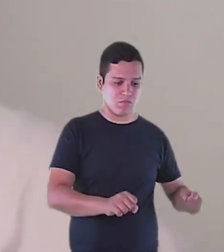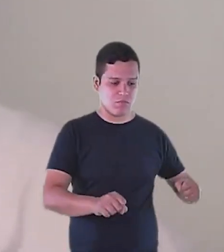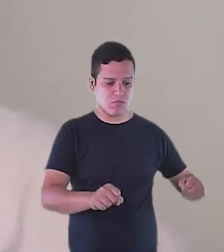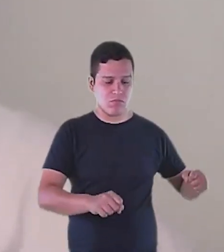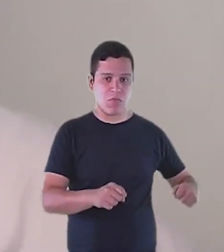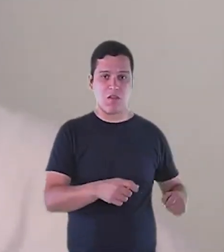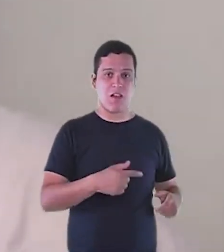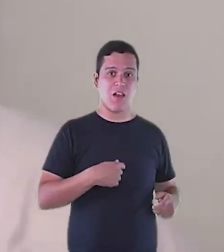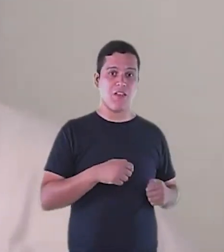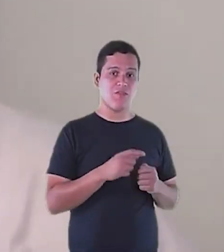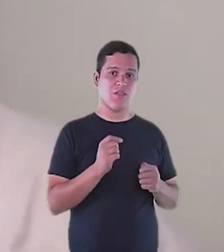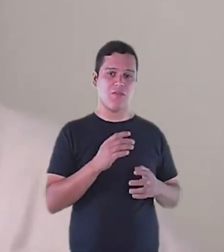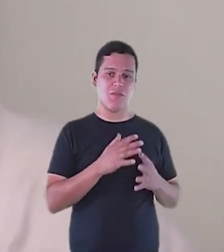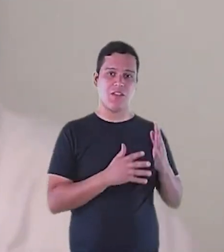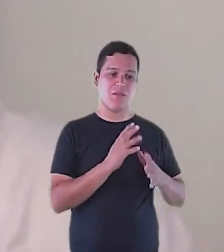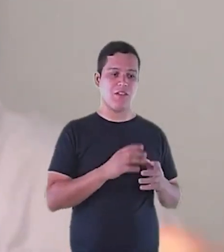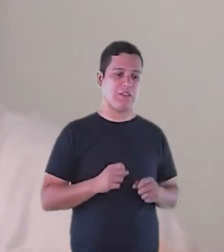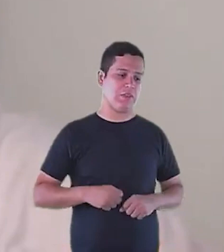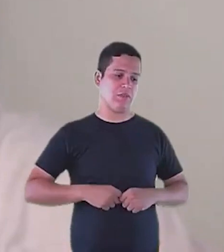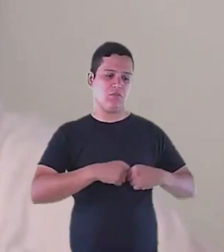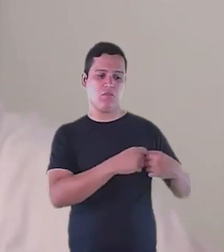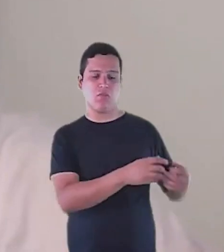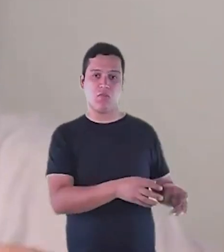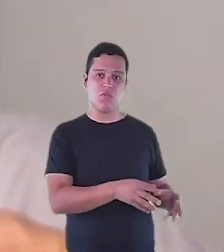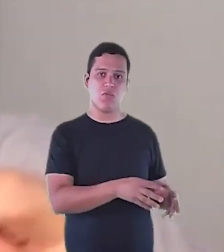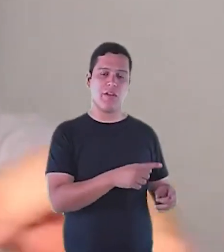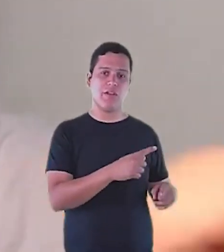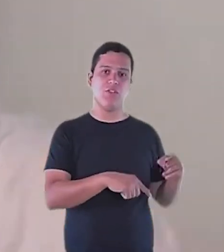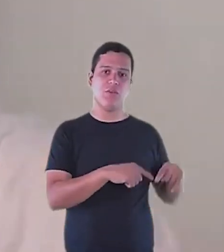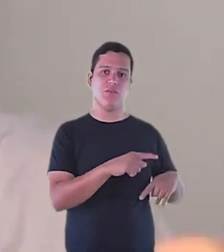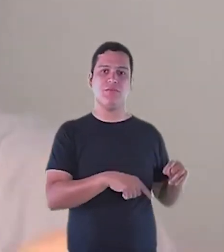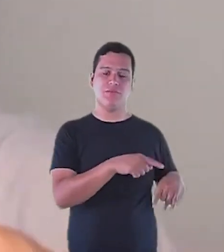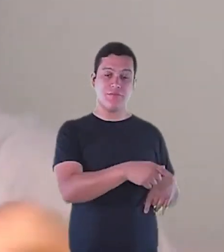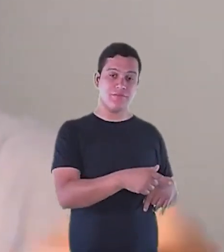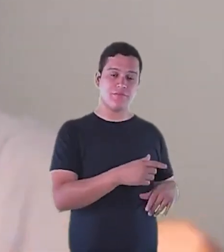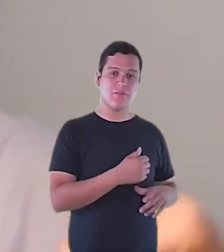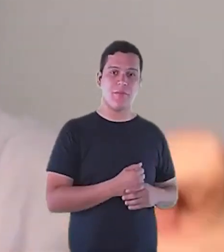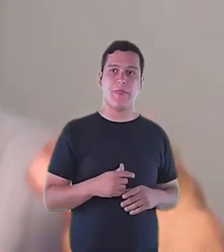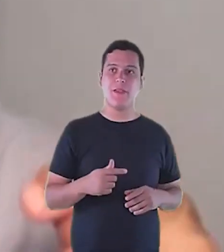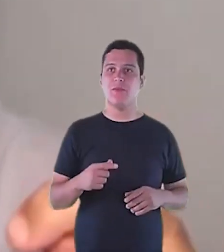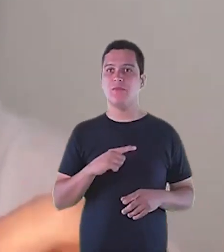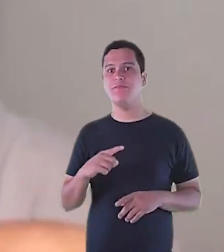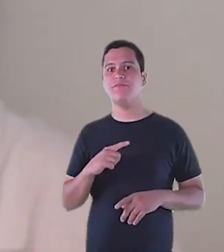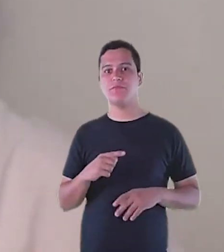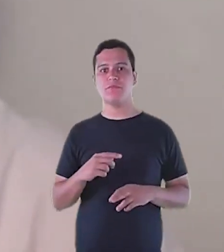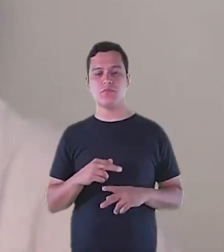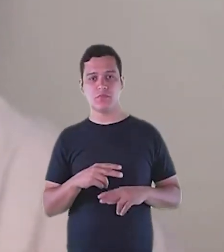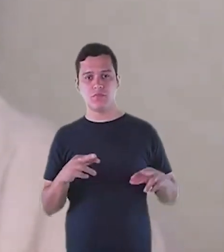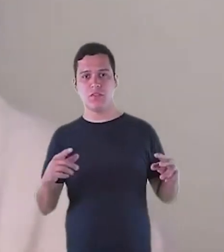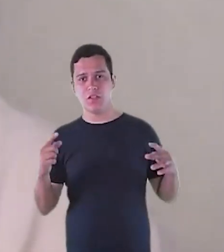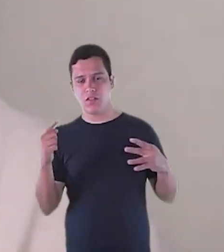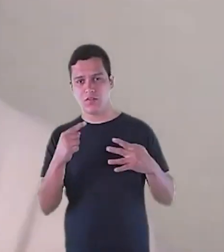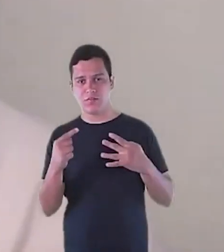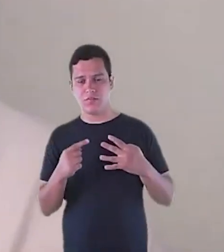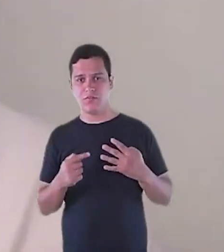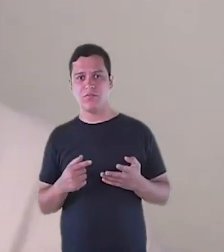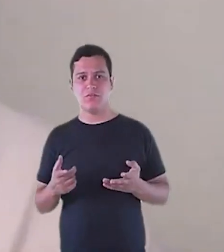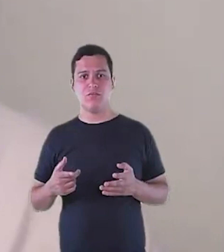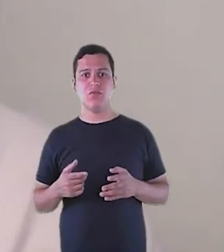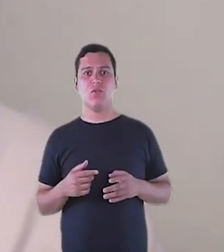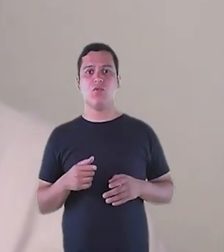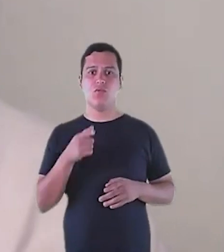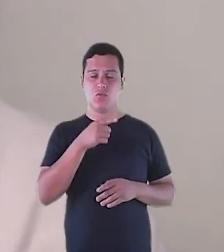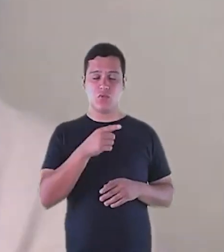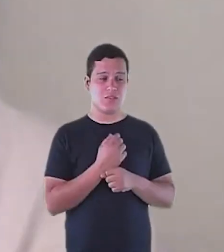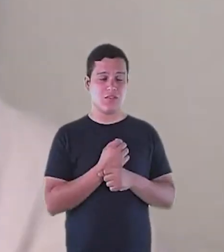ser consertado. Ou seja, havia um jogo de forças pelos quais os escravos eram agentes do seu próprio